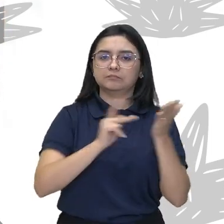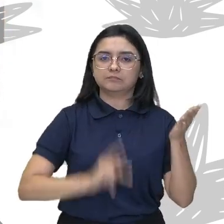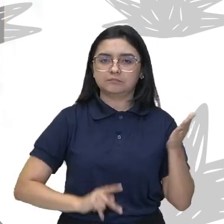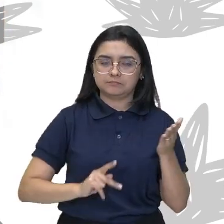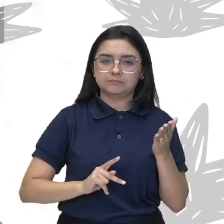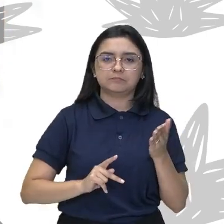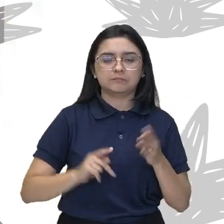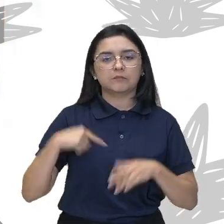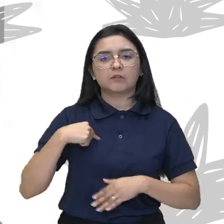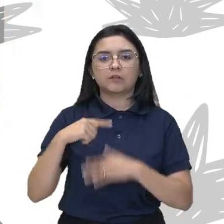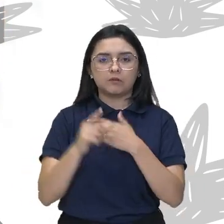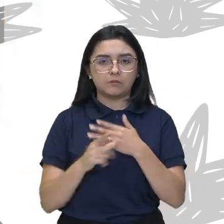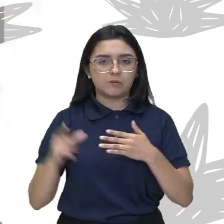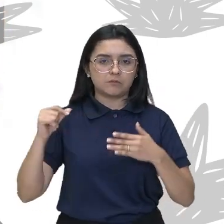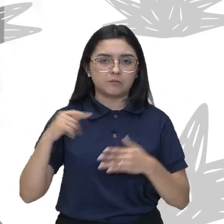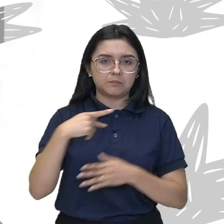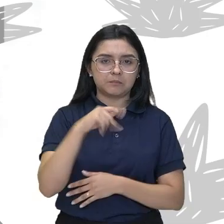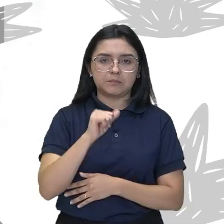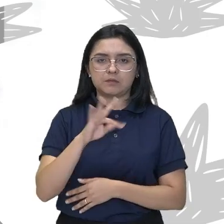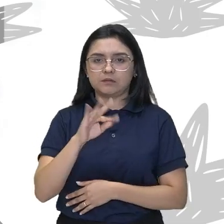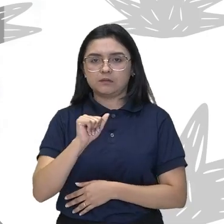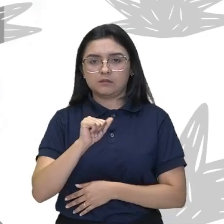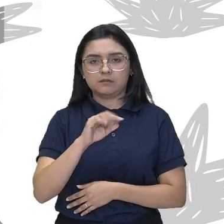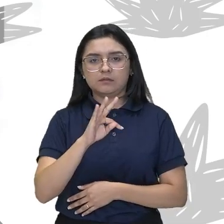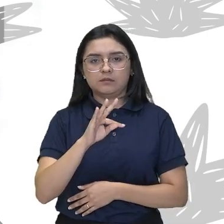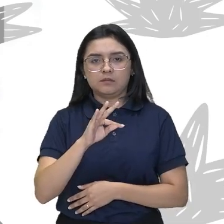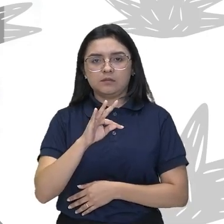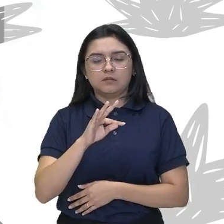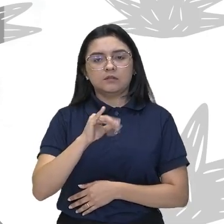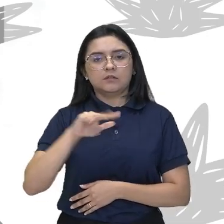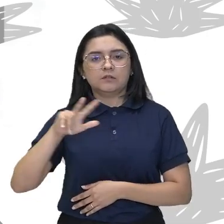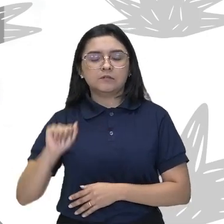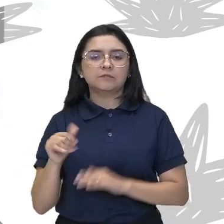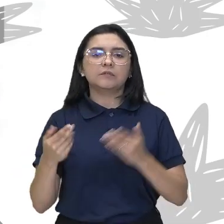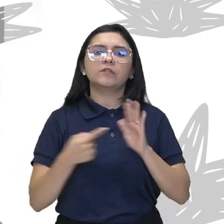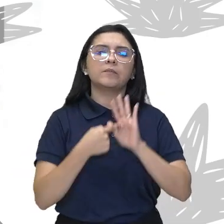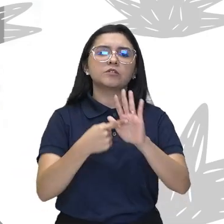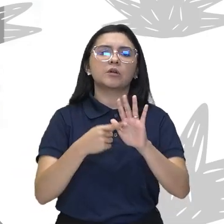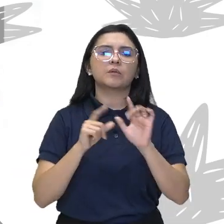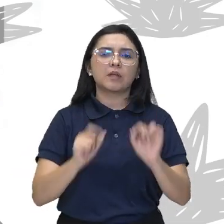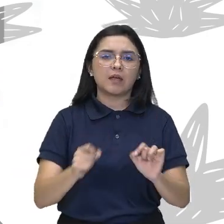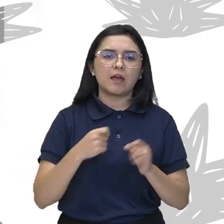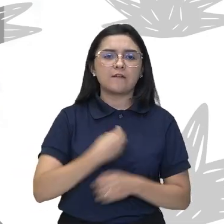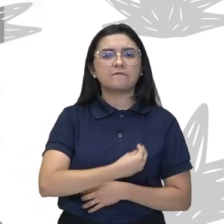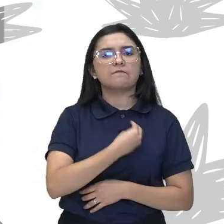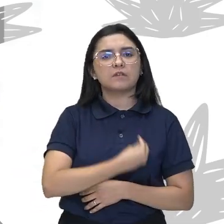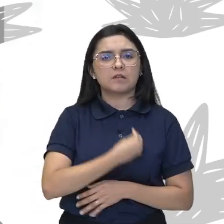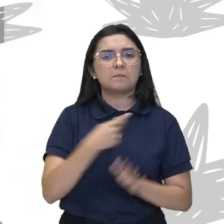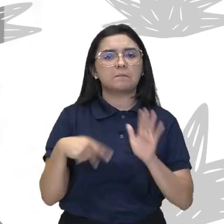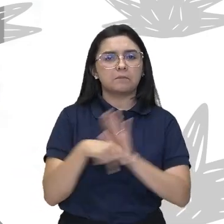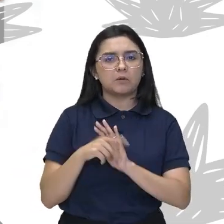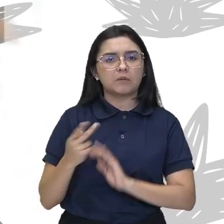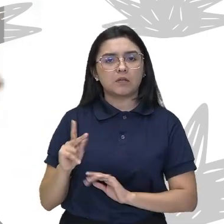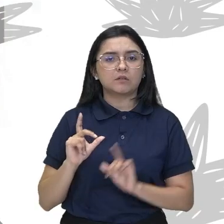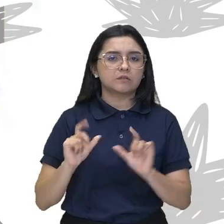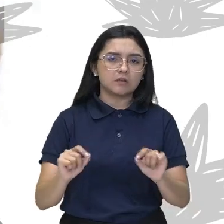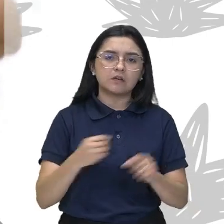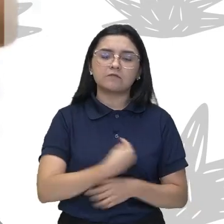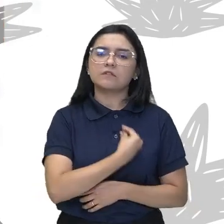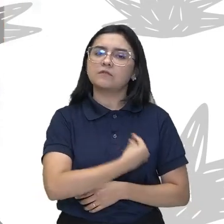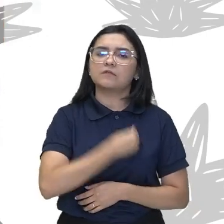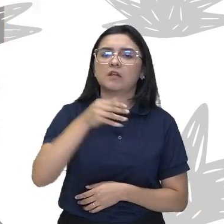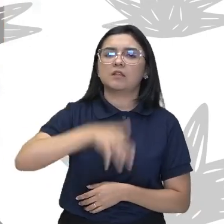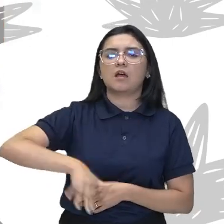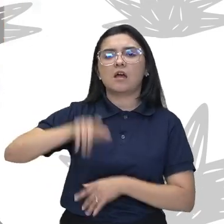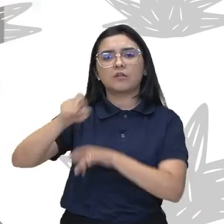Patativa do Assaré escreveu para nós, ele vai trazer para nós a sua realidade, que é justamente a realidade de viver na roça,